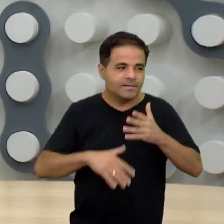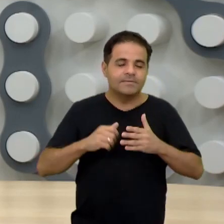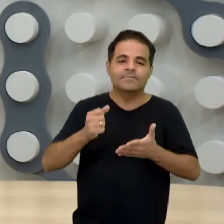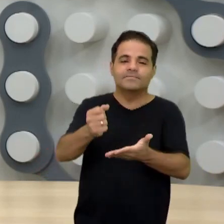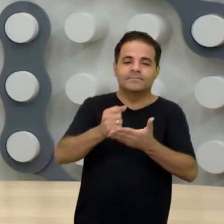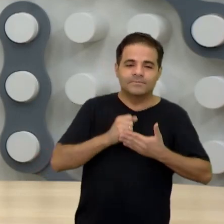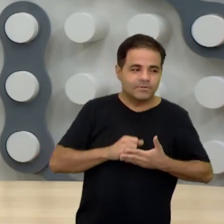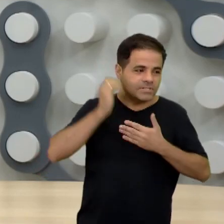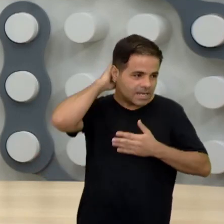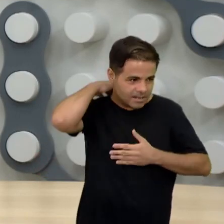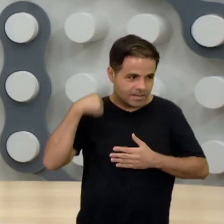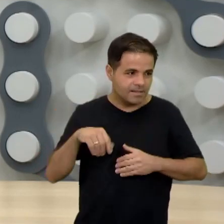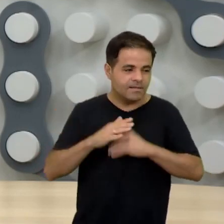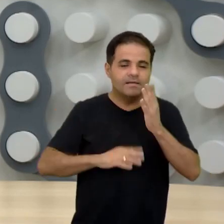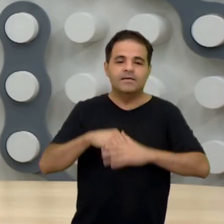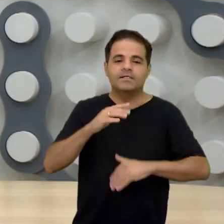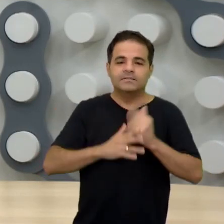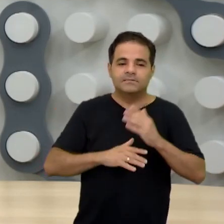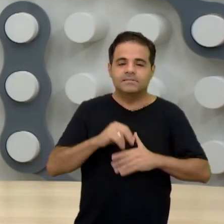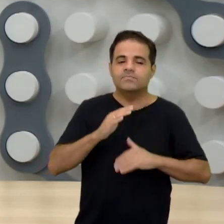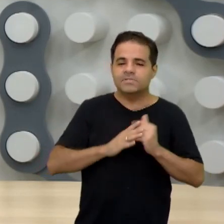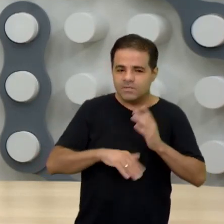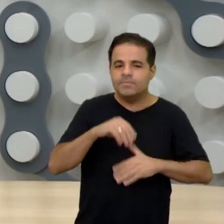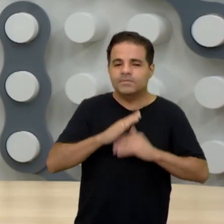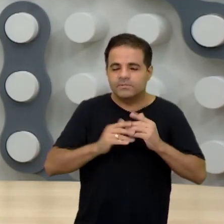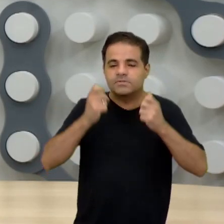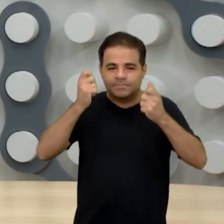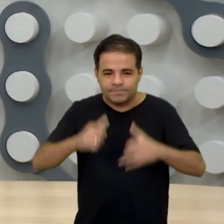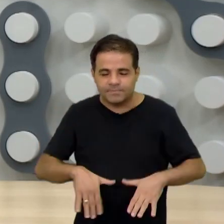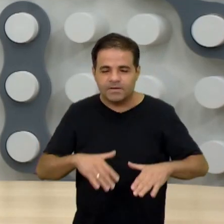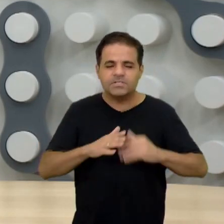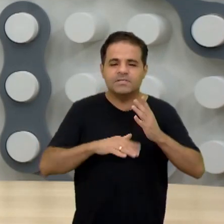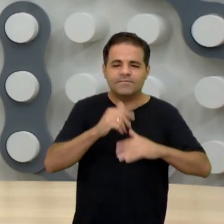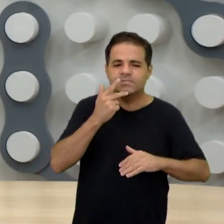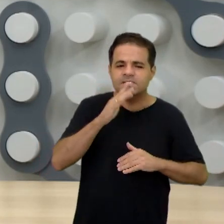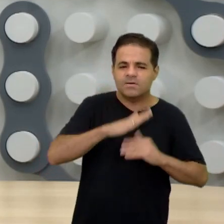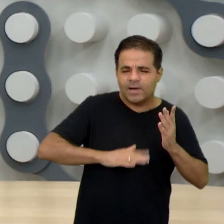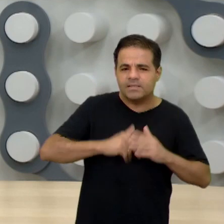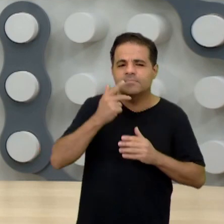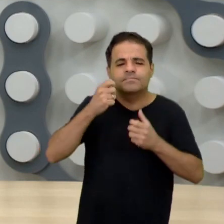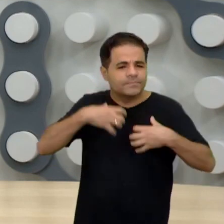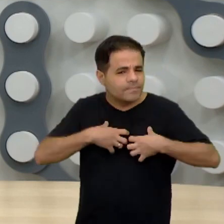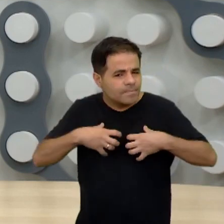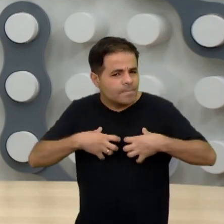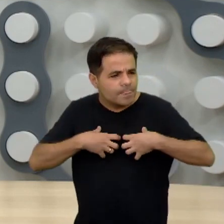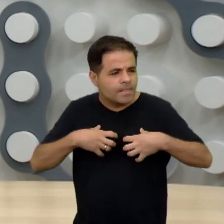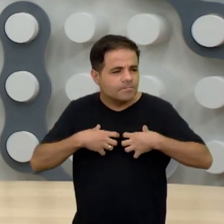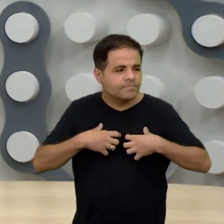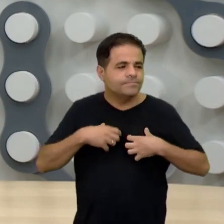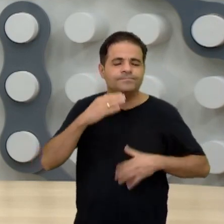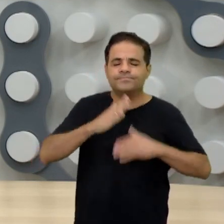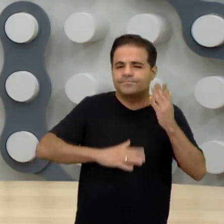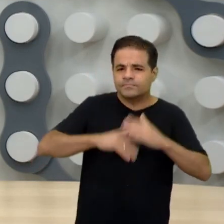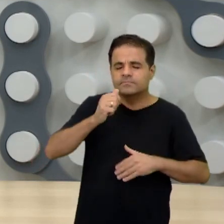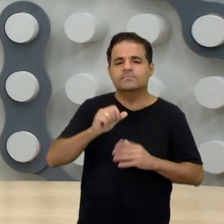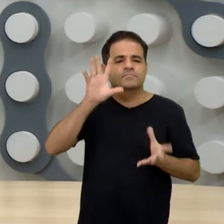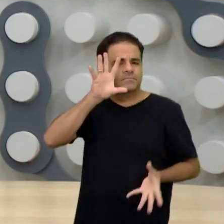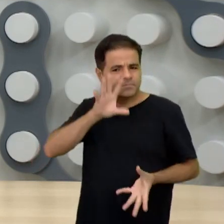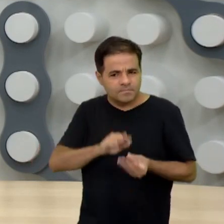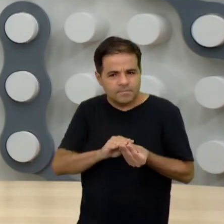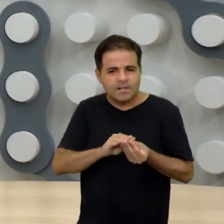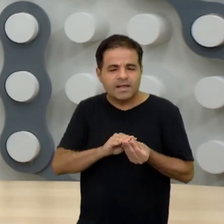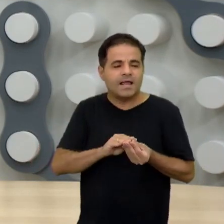né? O repórter, ele busca as informações e traz de uma forma ali resumida